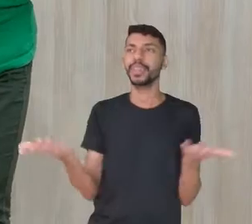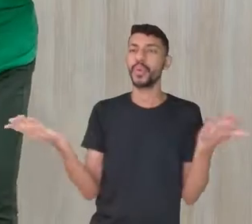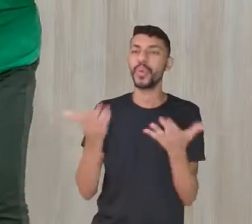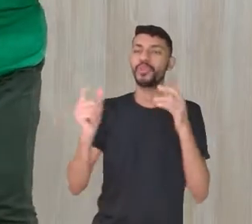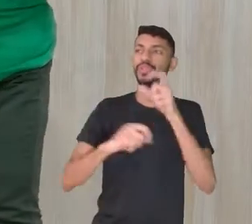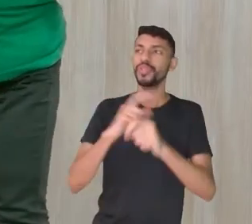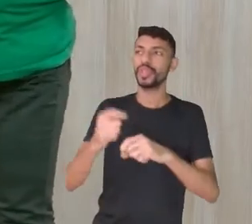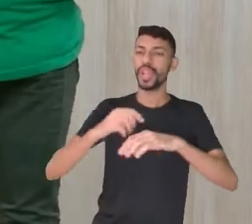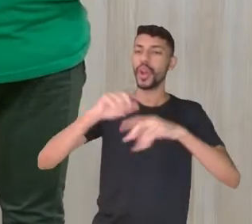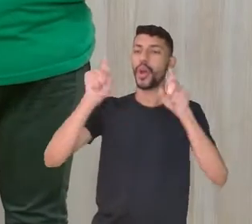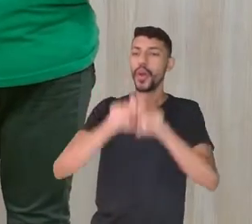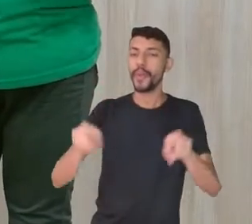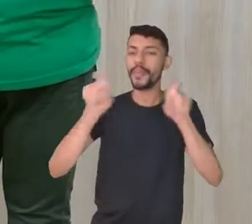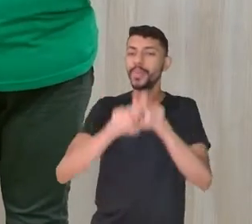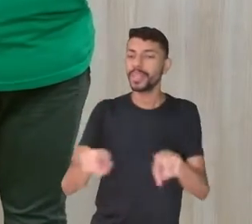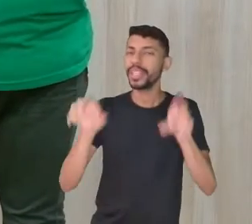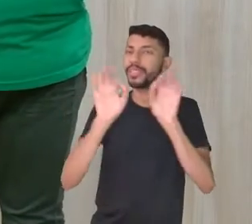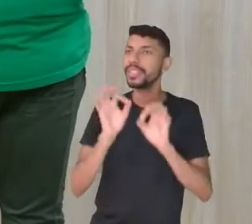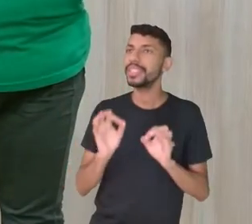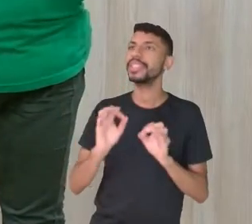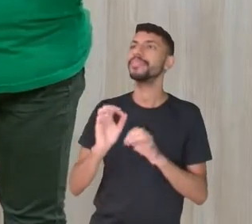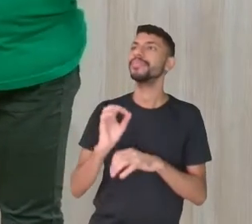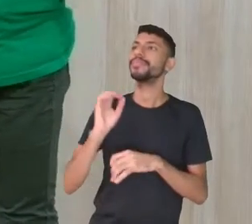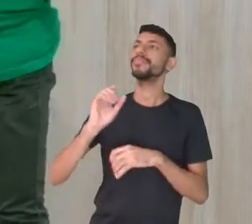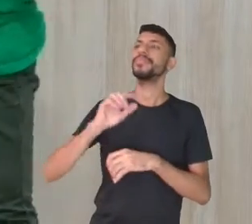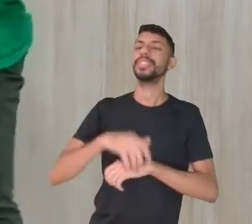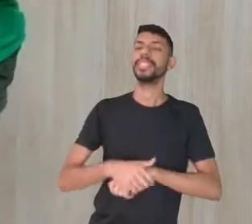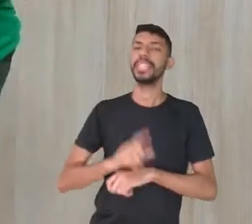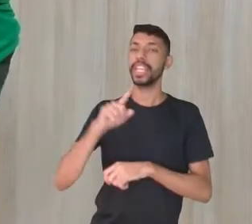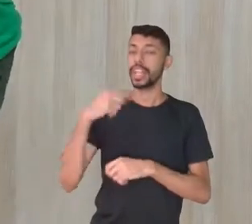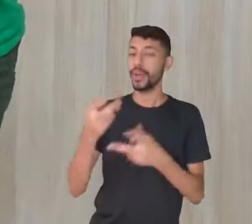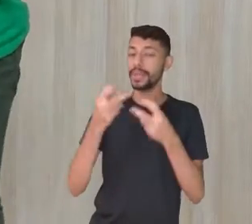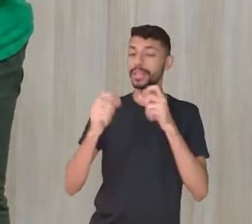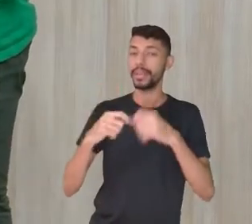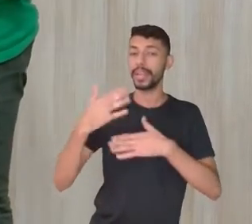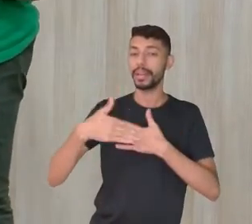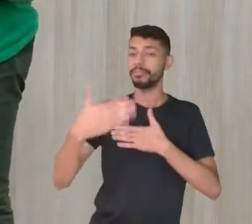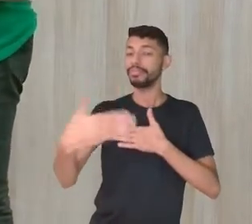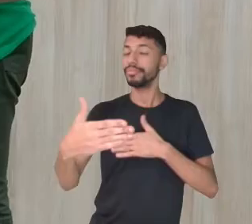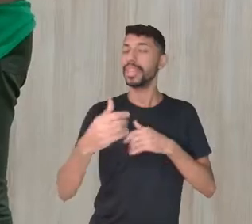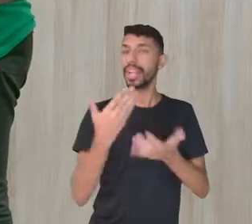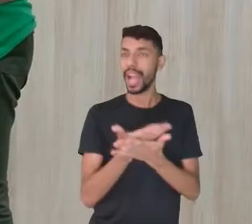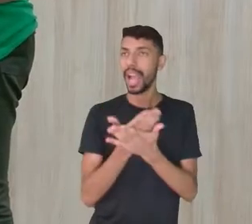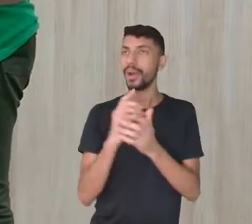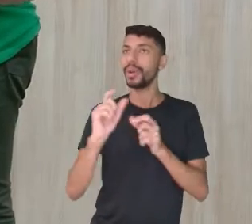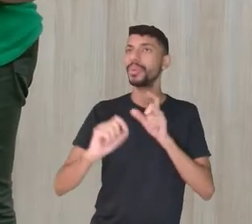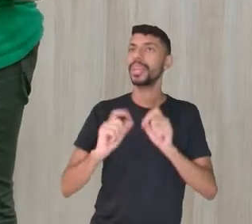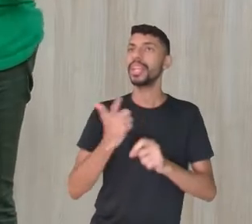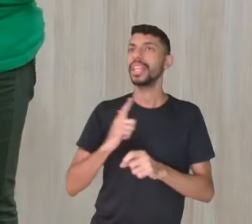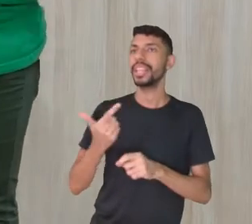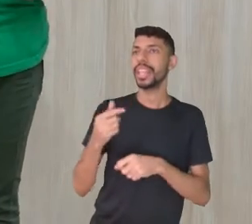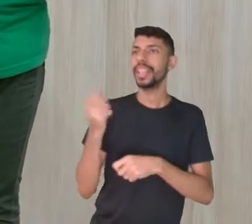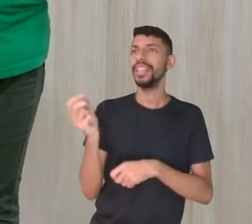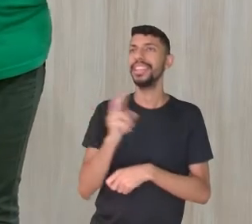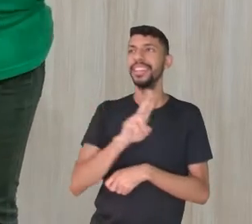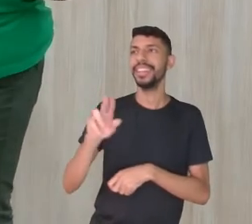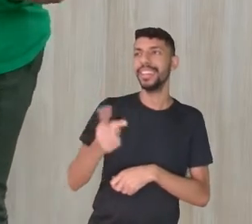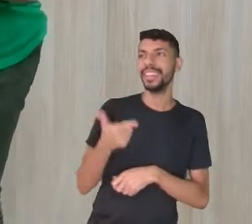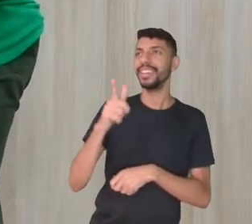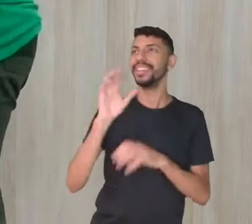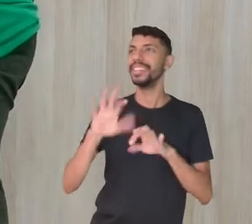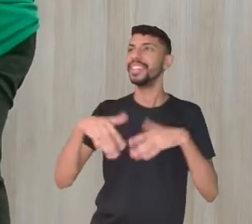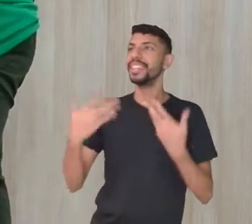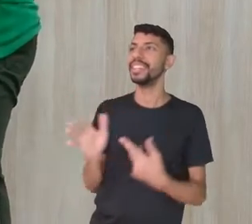computador, que a gente está chamando assim esse nome, mas a gente vai ver no decorrer da aula que ele tem outro nome. E aí eu estou trazendo para vocês